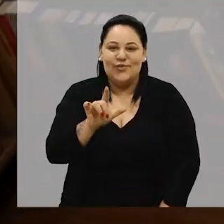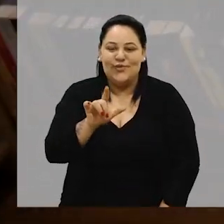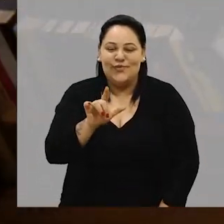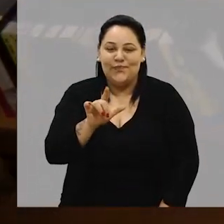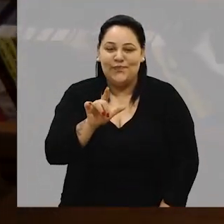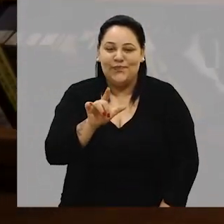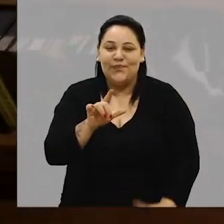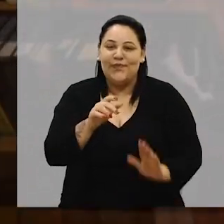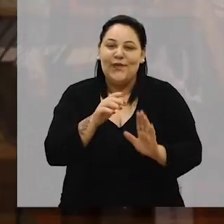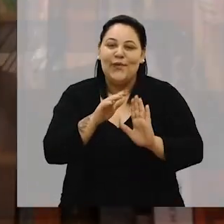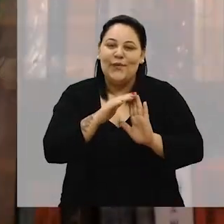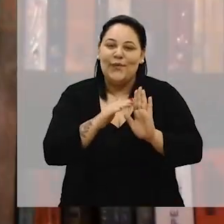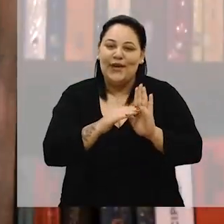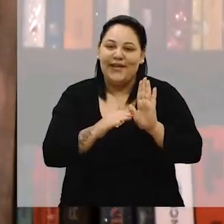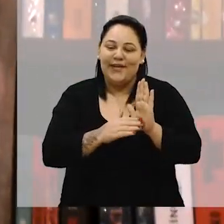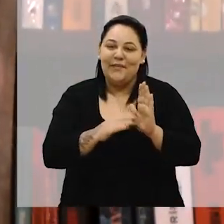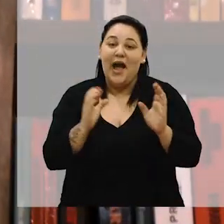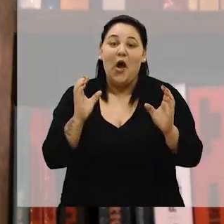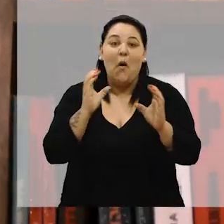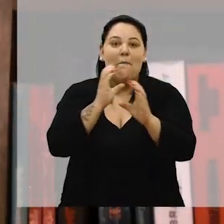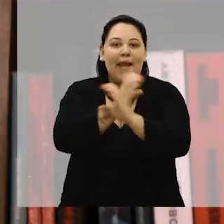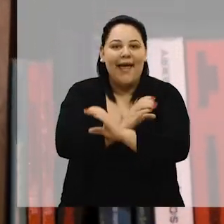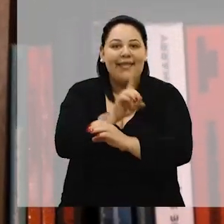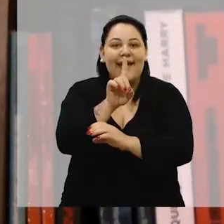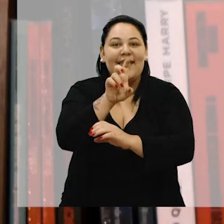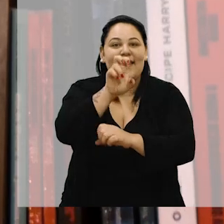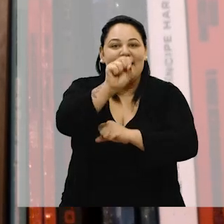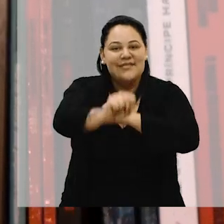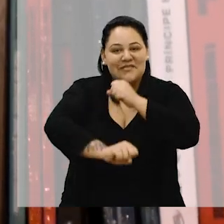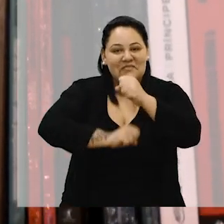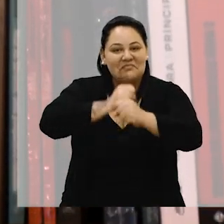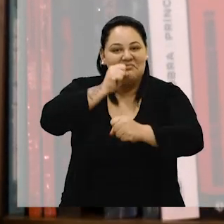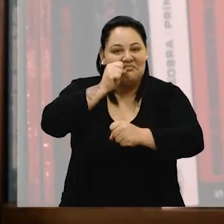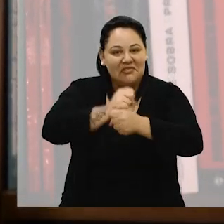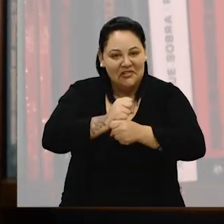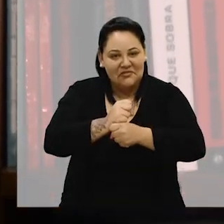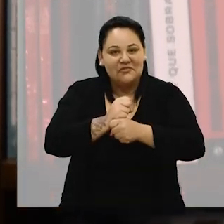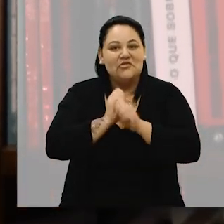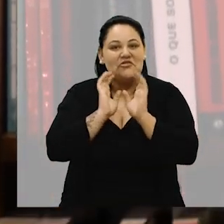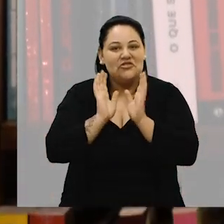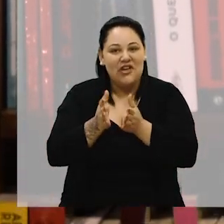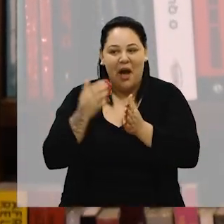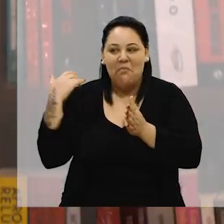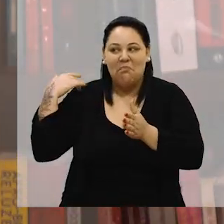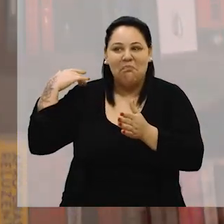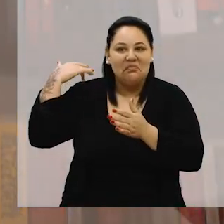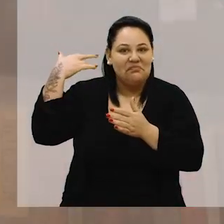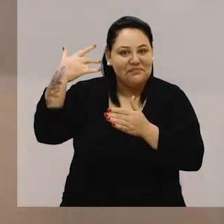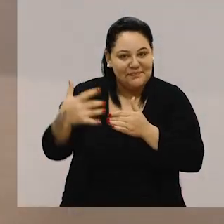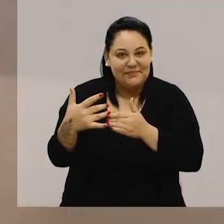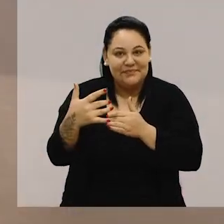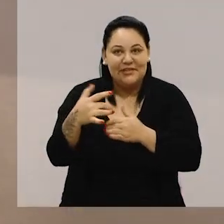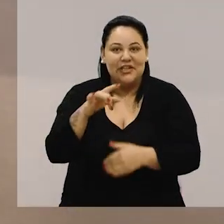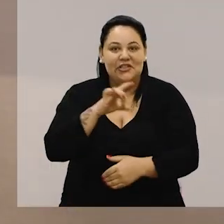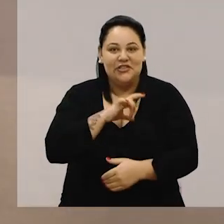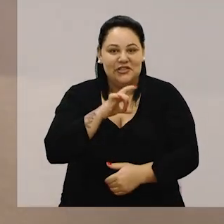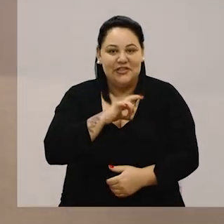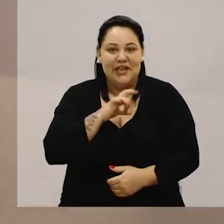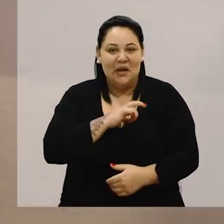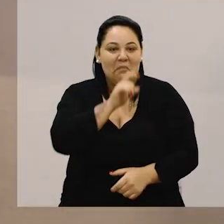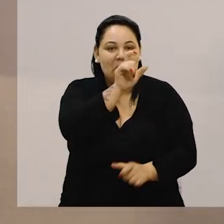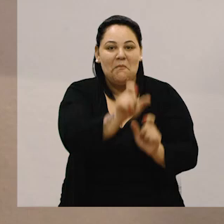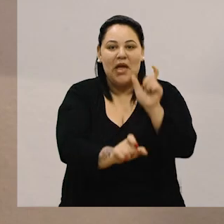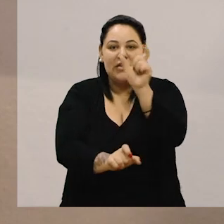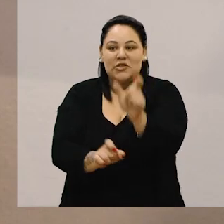Letras completando 15 anos de existência. E nós temos aqui figuras